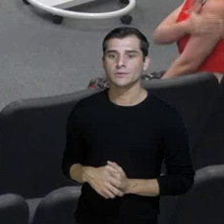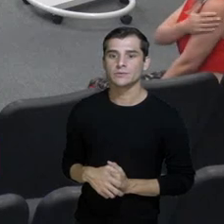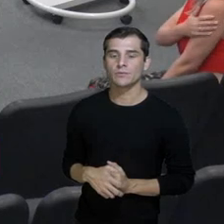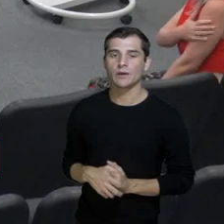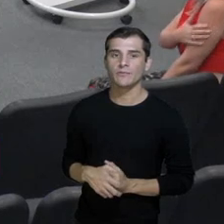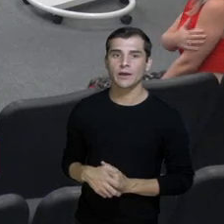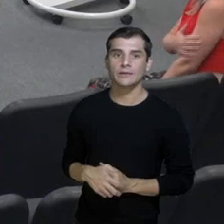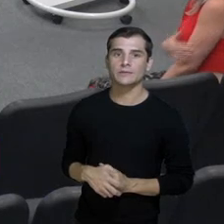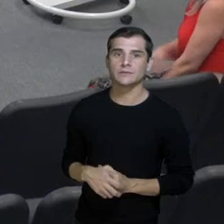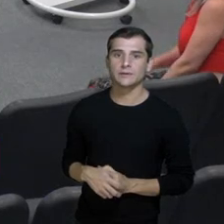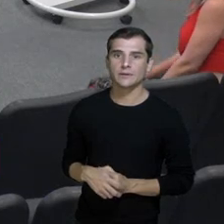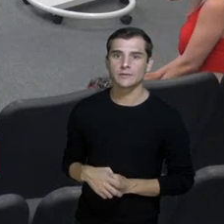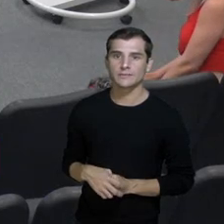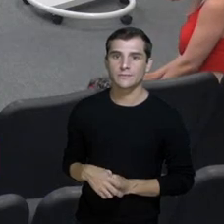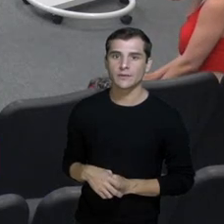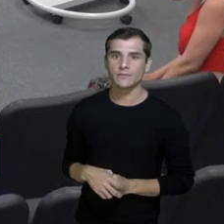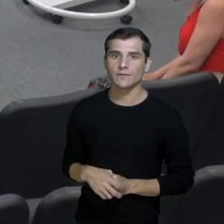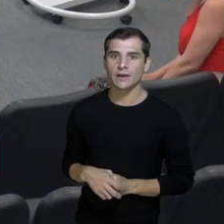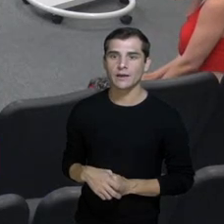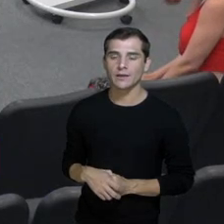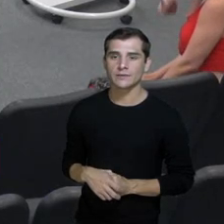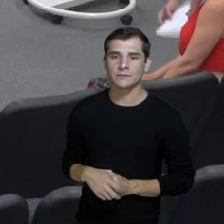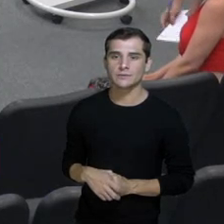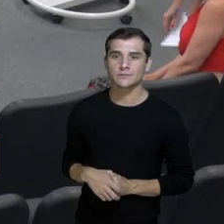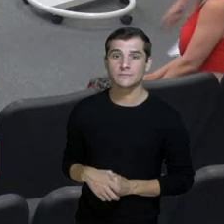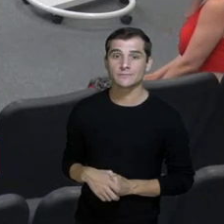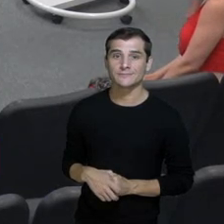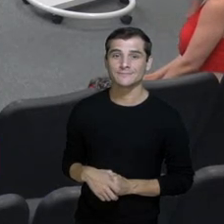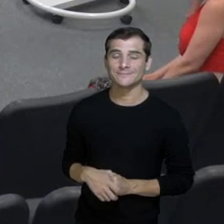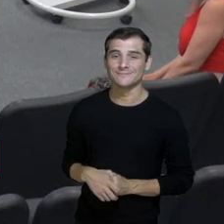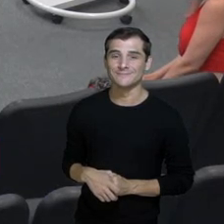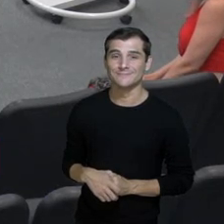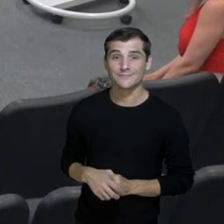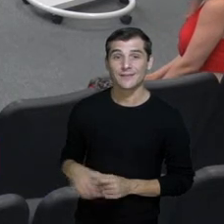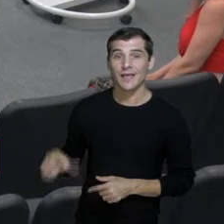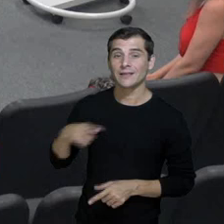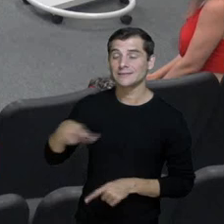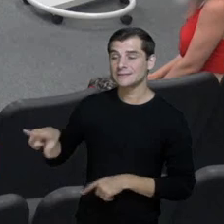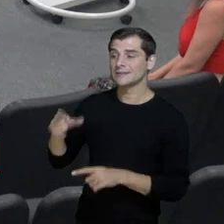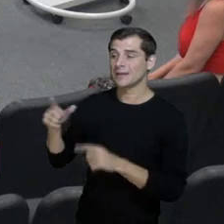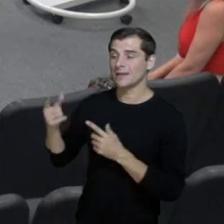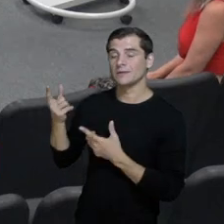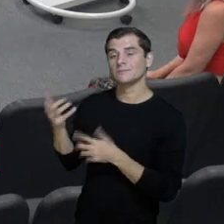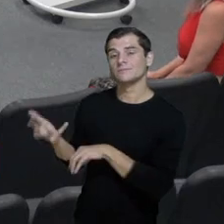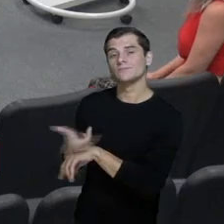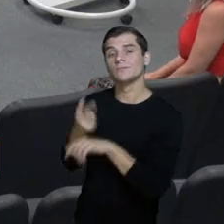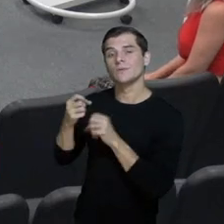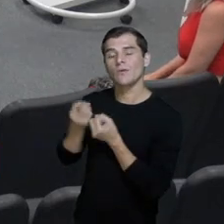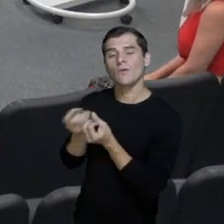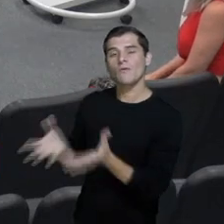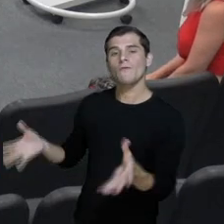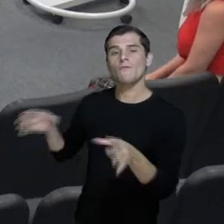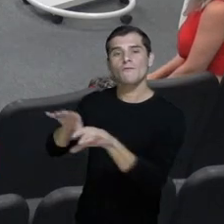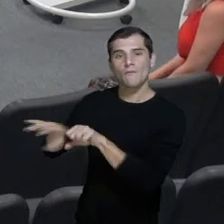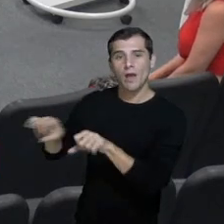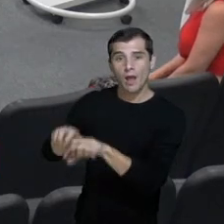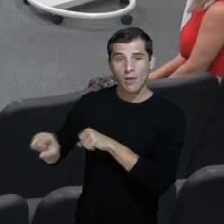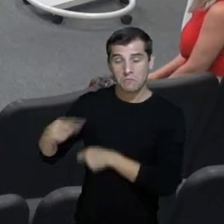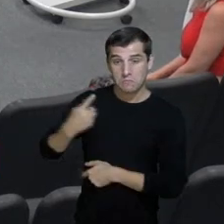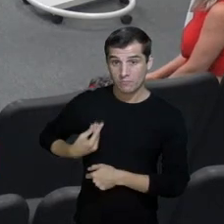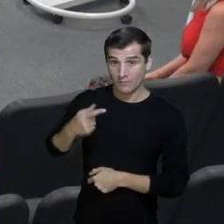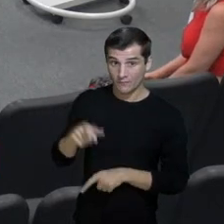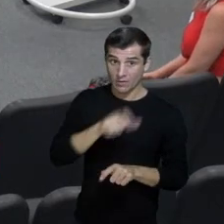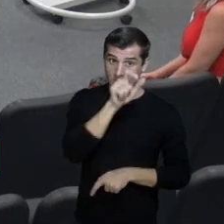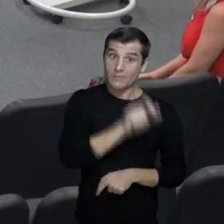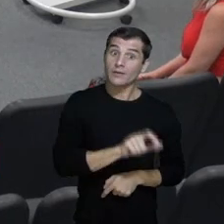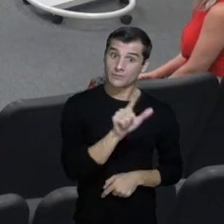o nosso grupo falou bastante aqui sobre qualificação qualificação a gente Luciano colocou muito bem que qualificação